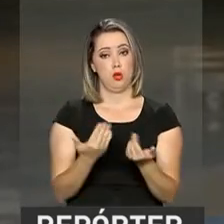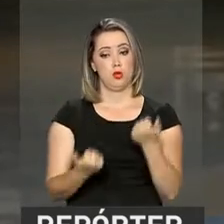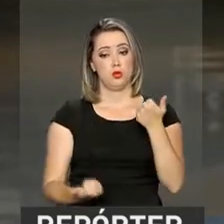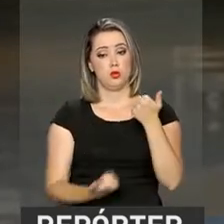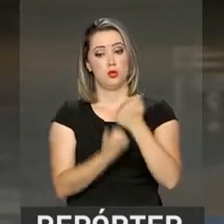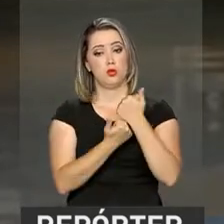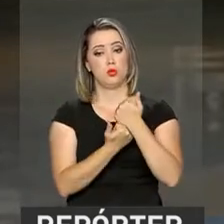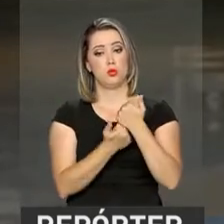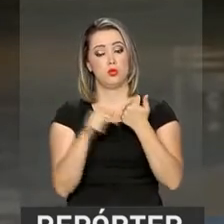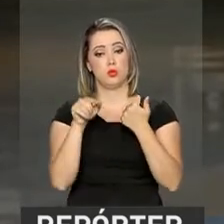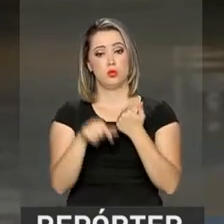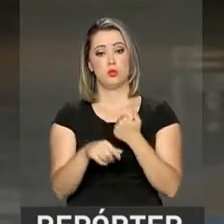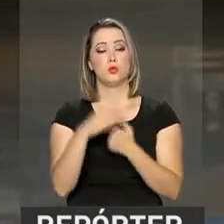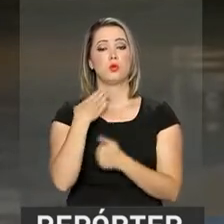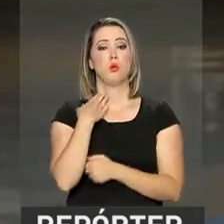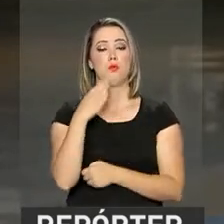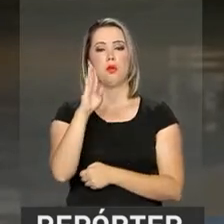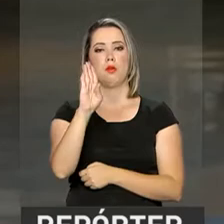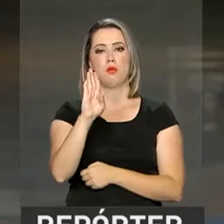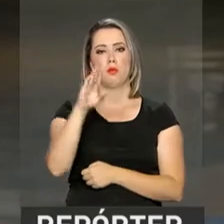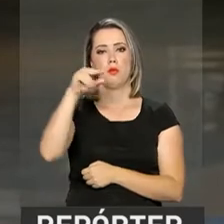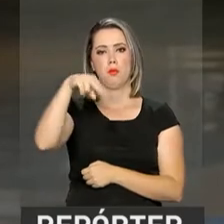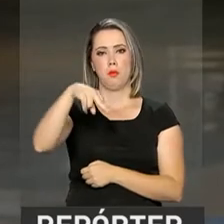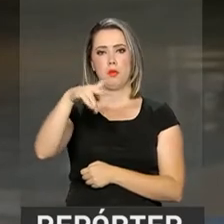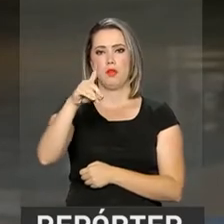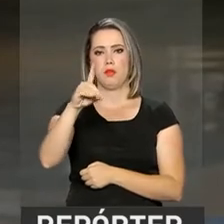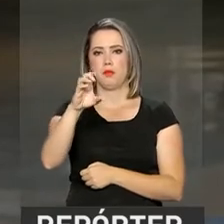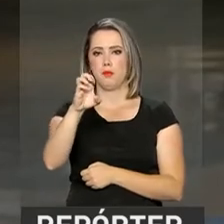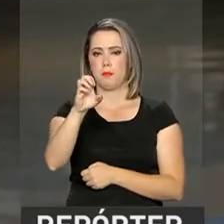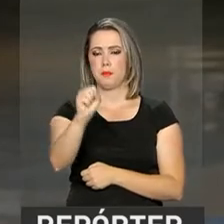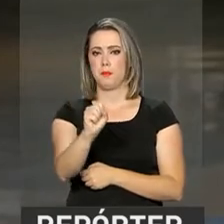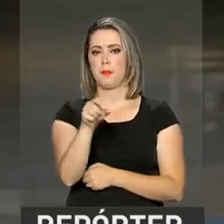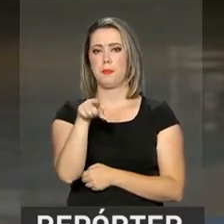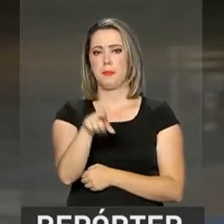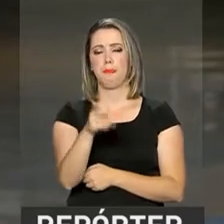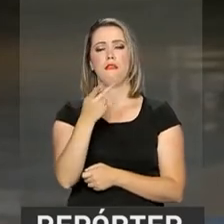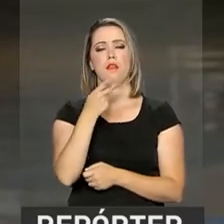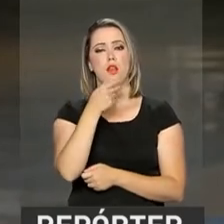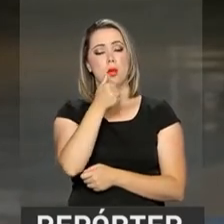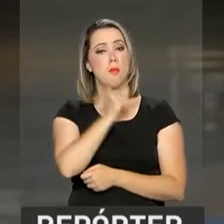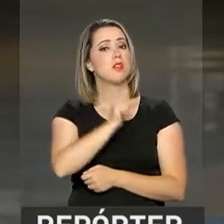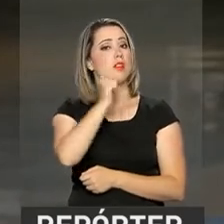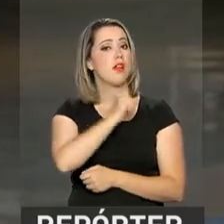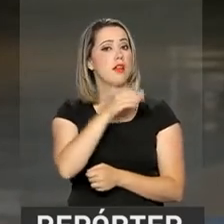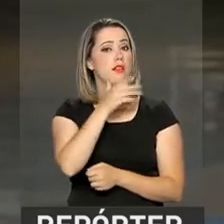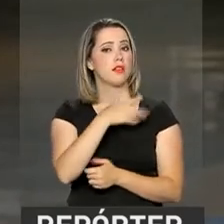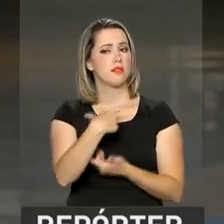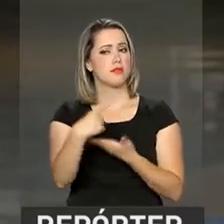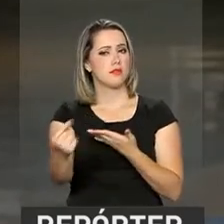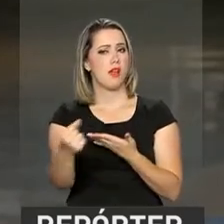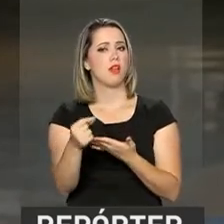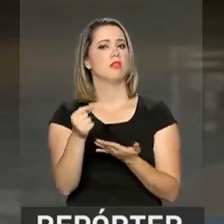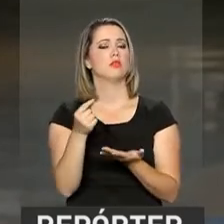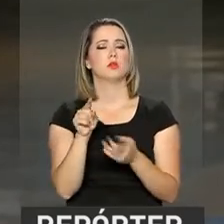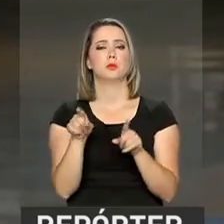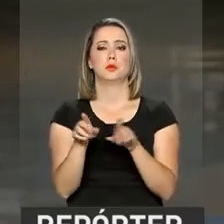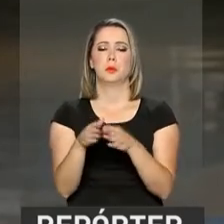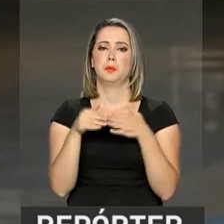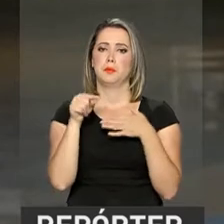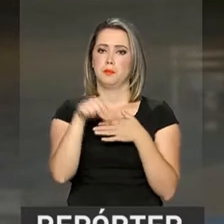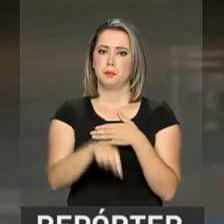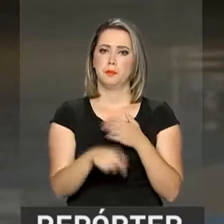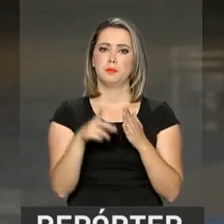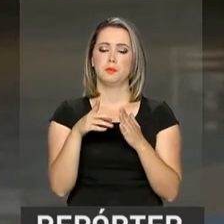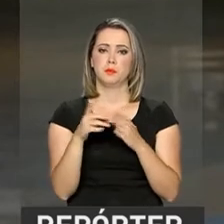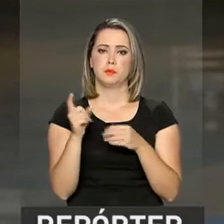no dn de s a também economista maria silvia bastos marques que na última sexta feira veio até